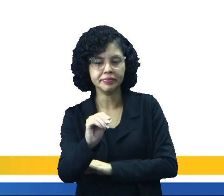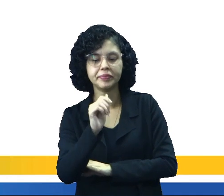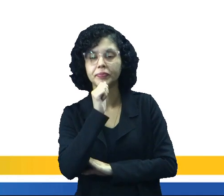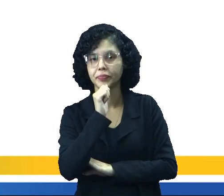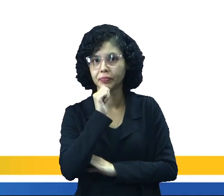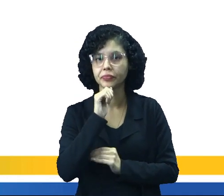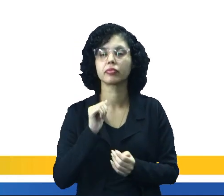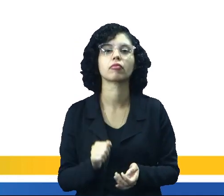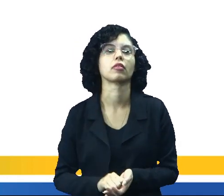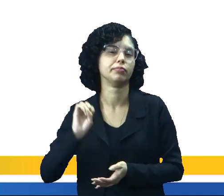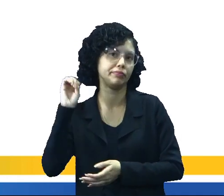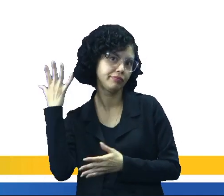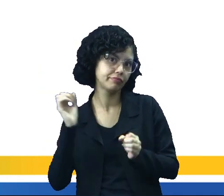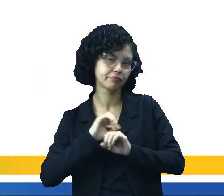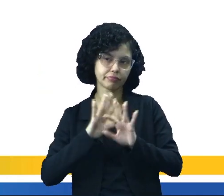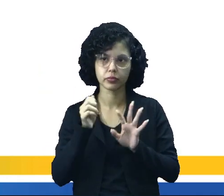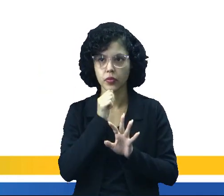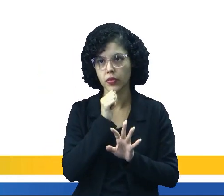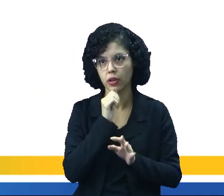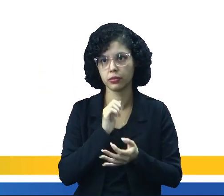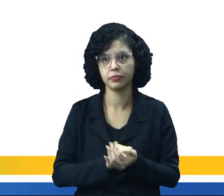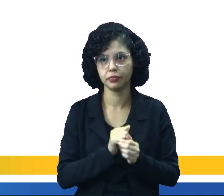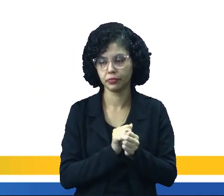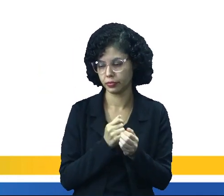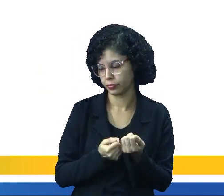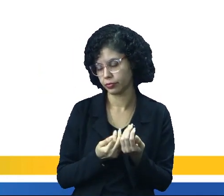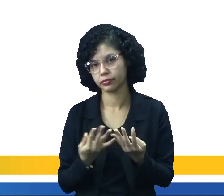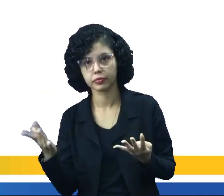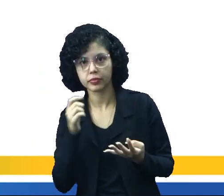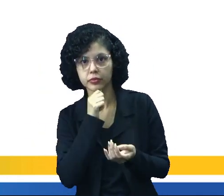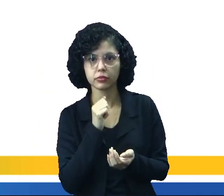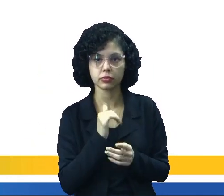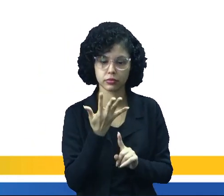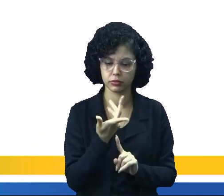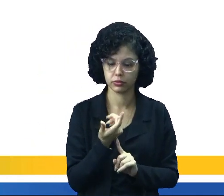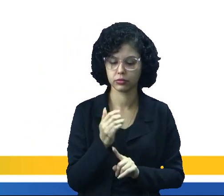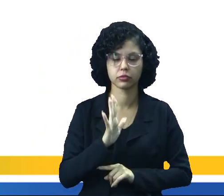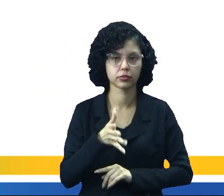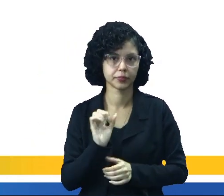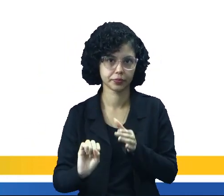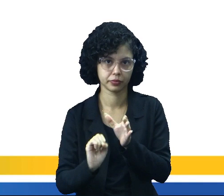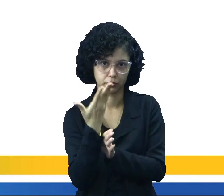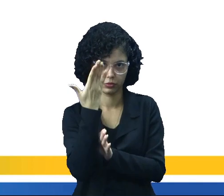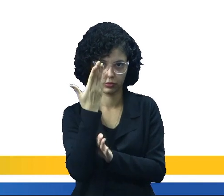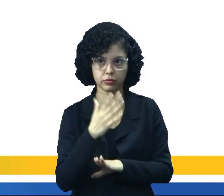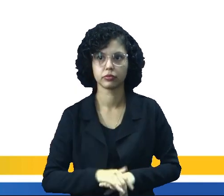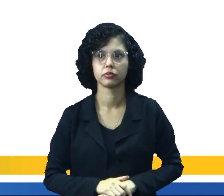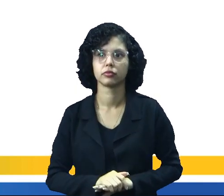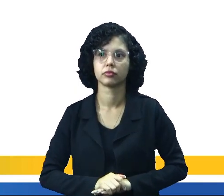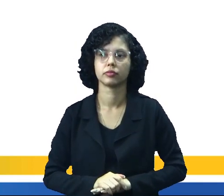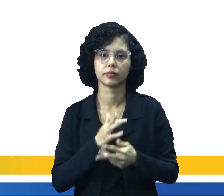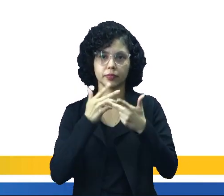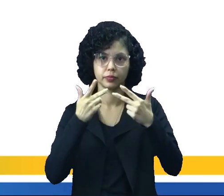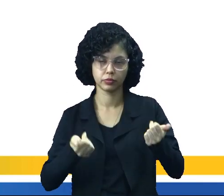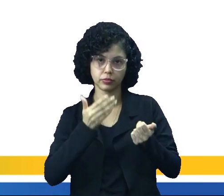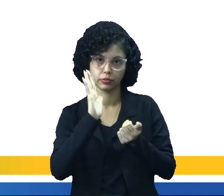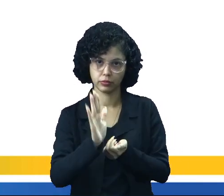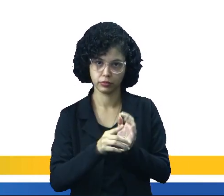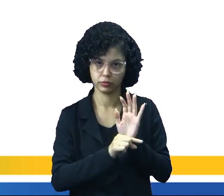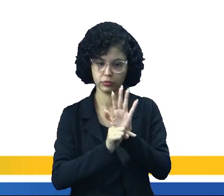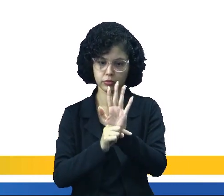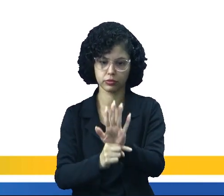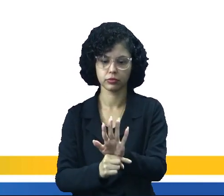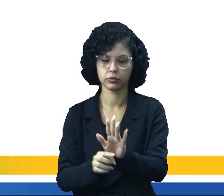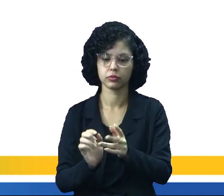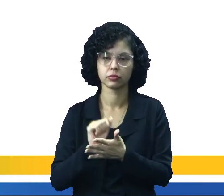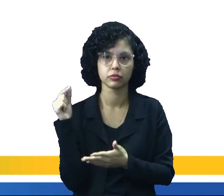Até porque a corrente é modernista, e a arte figurativa, né? Que já cria coisas que estão